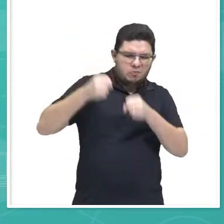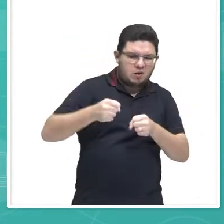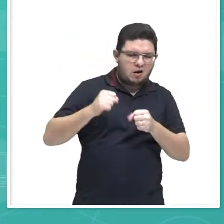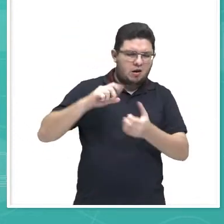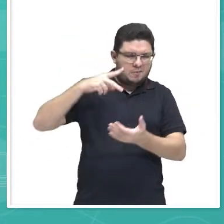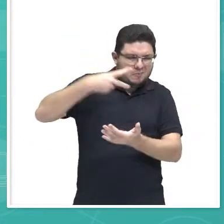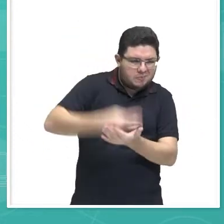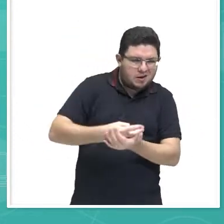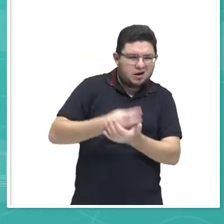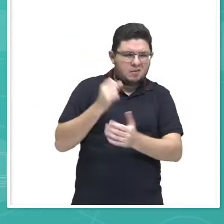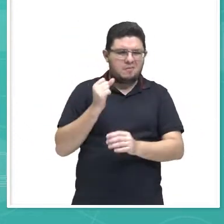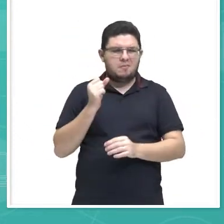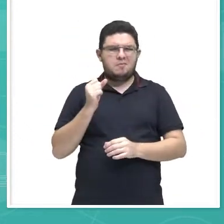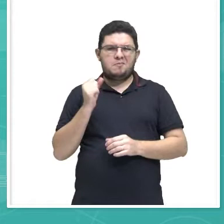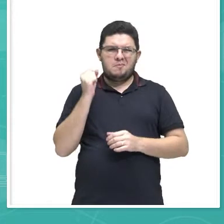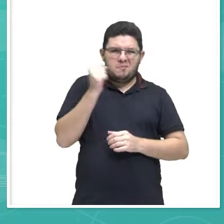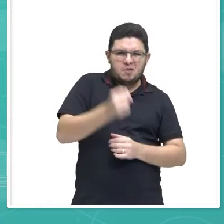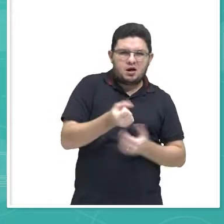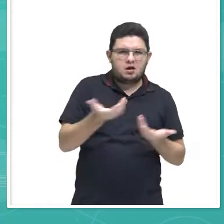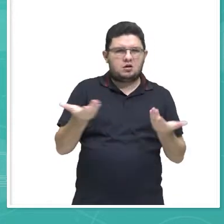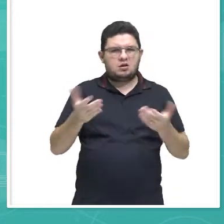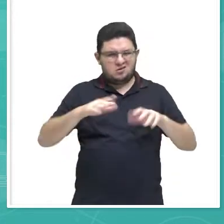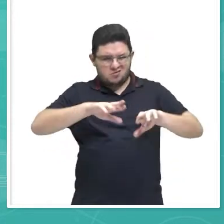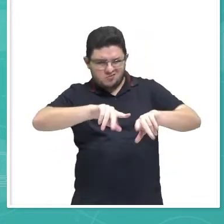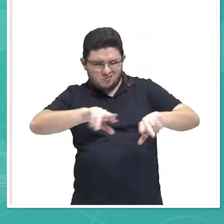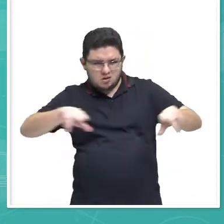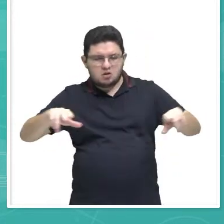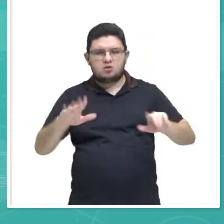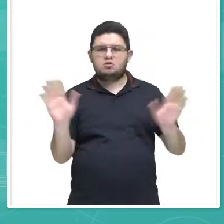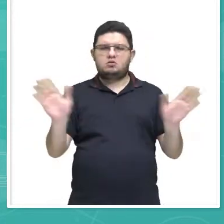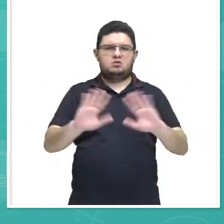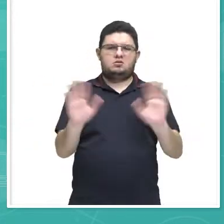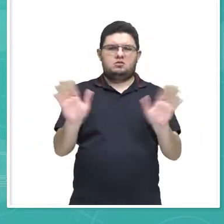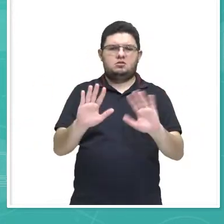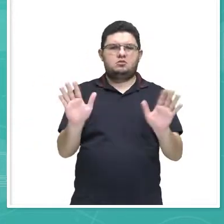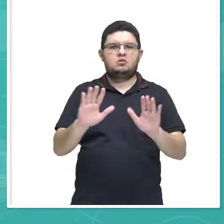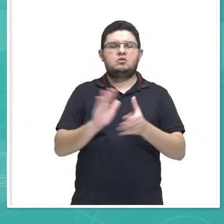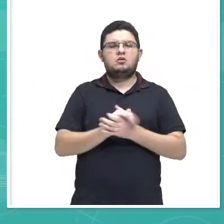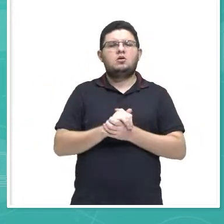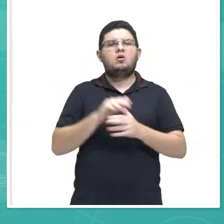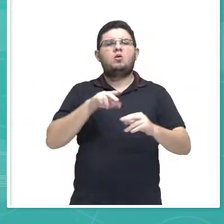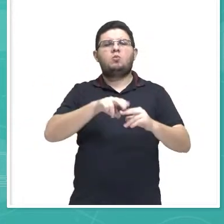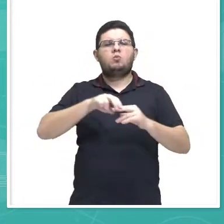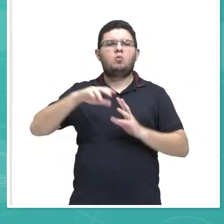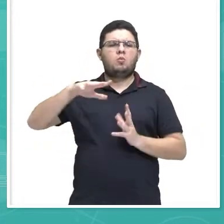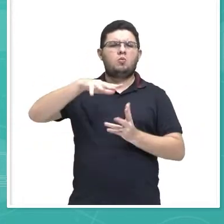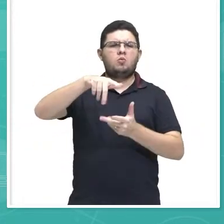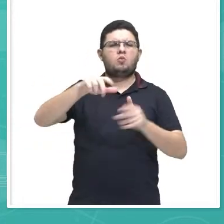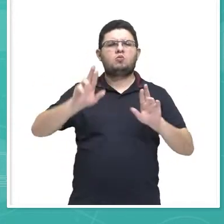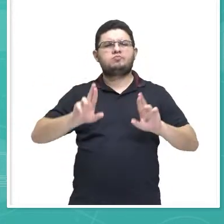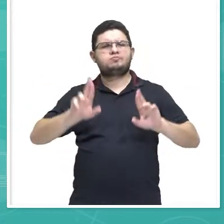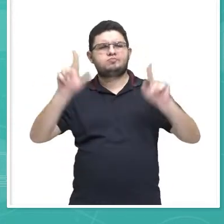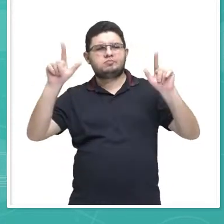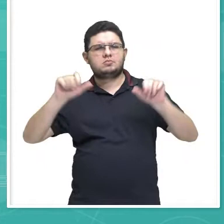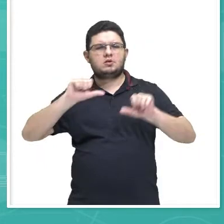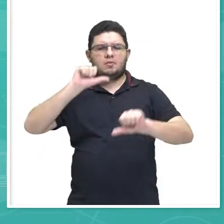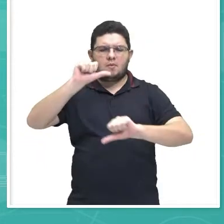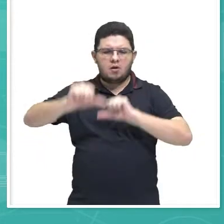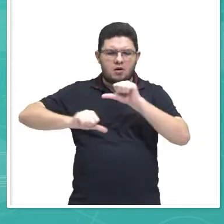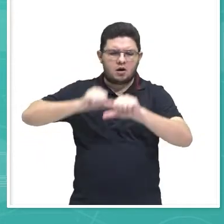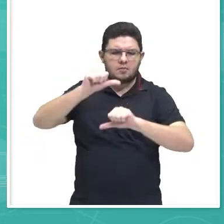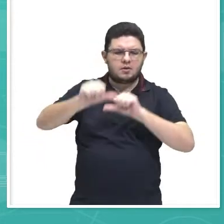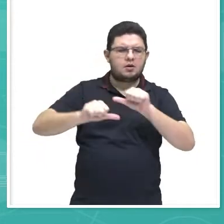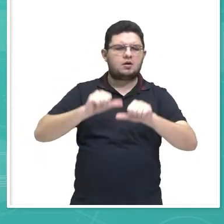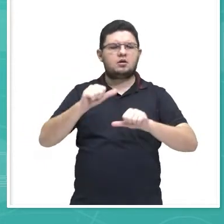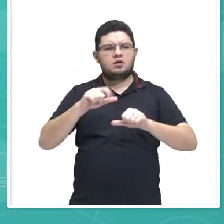ou matar o outro, porque o mundo já estava se modificando cada vez mais, então as autoridades